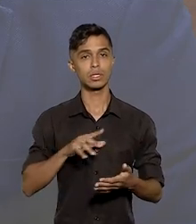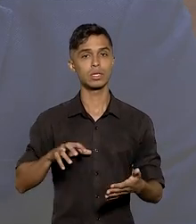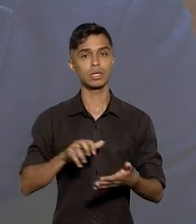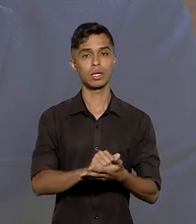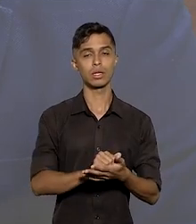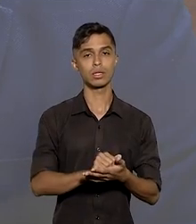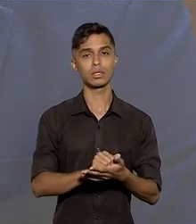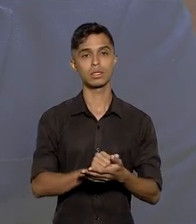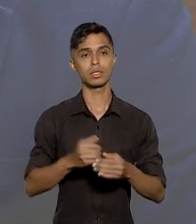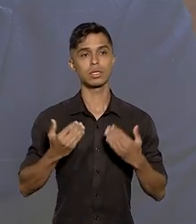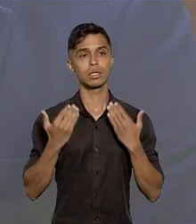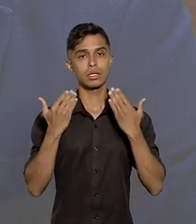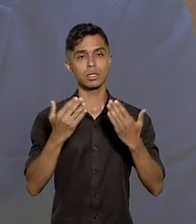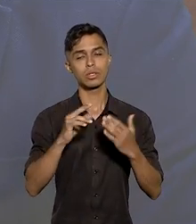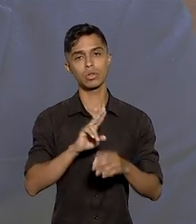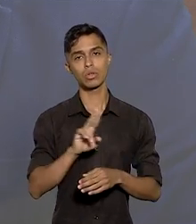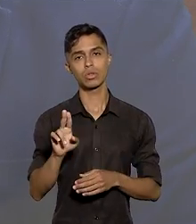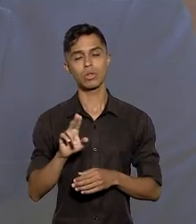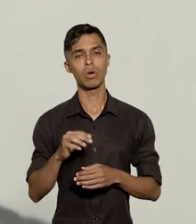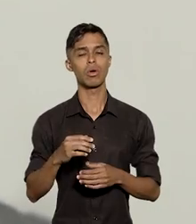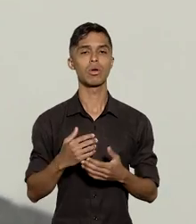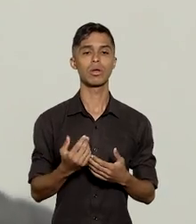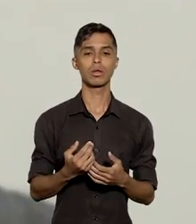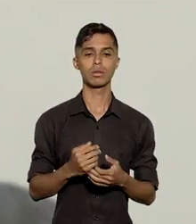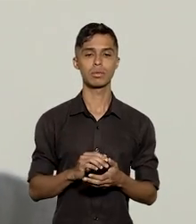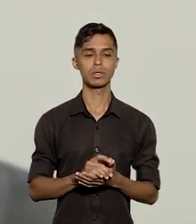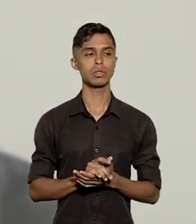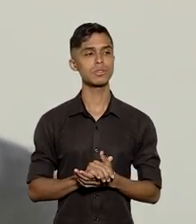contempla nome social, tudo certinho.